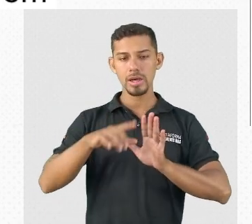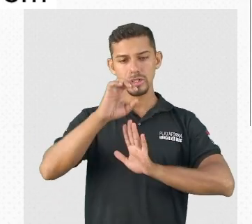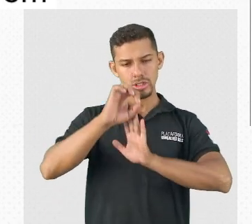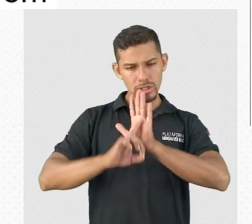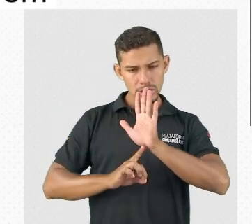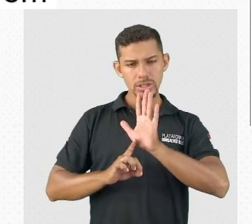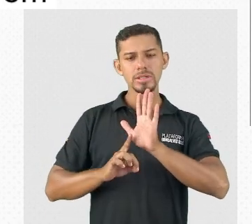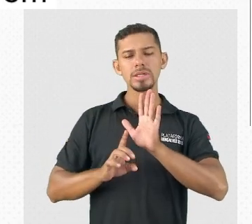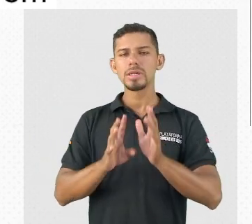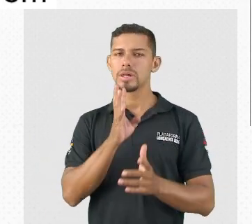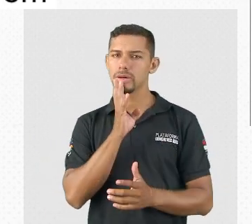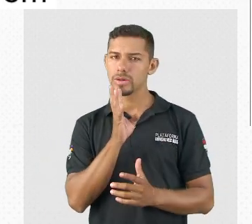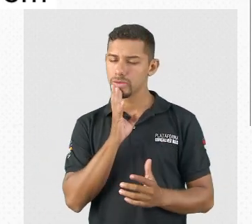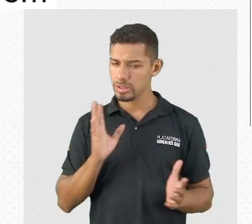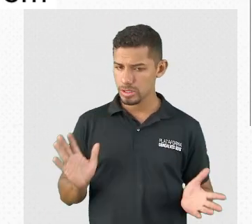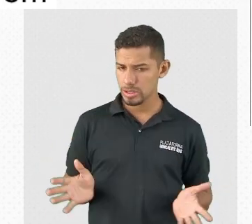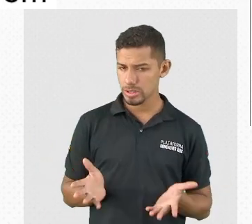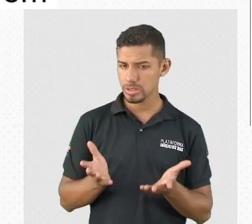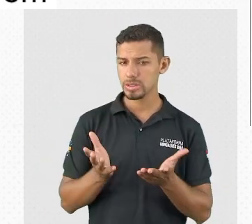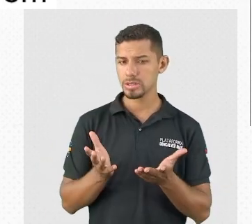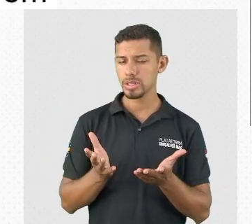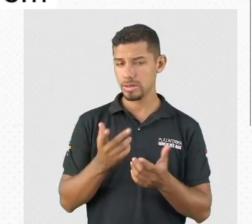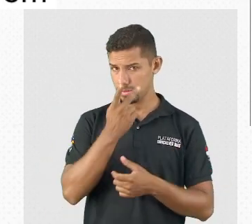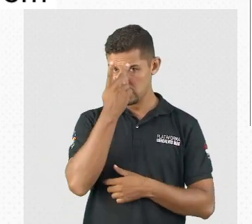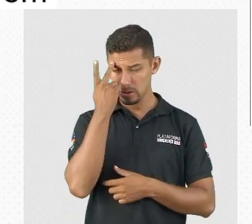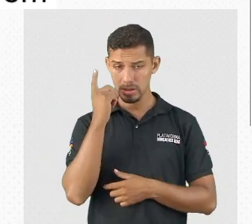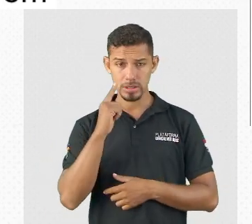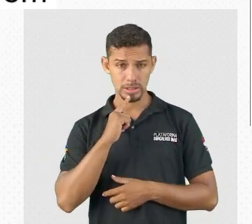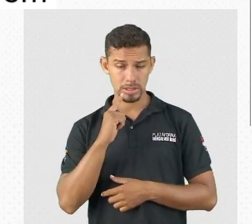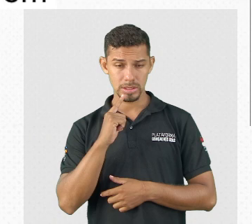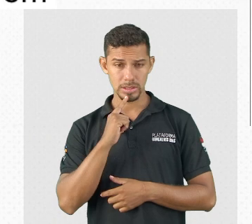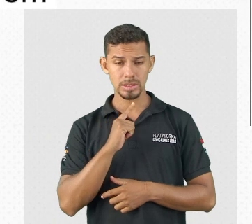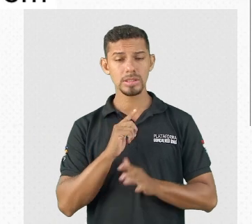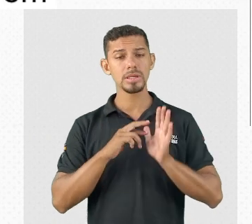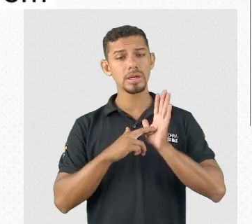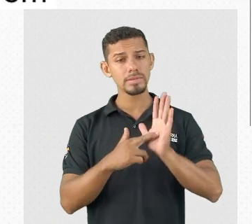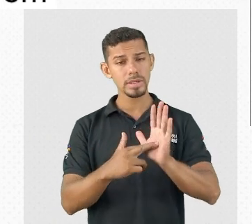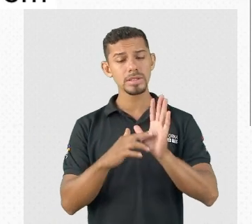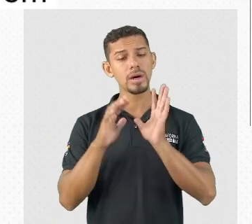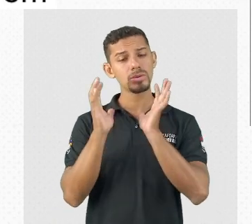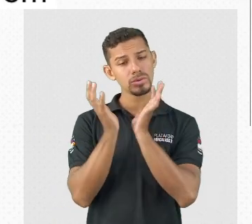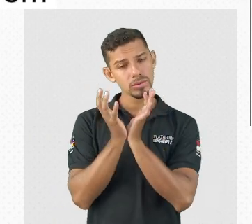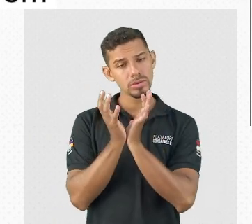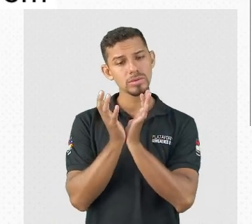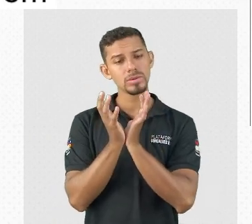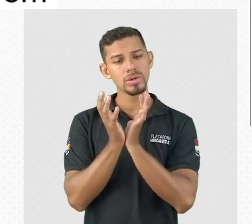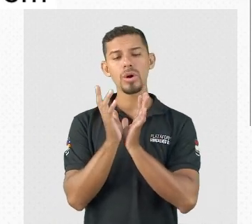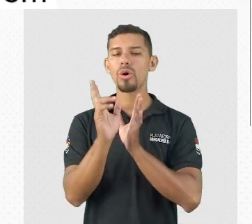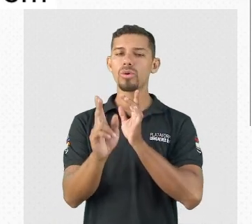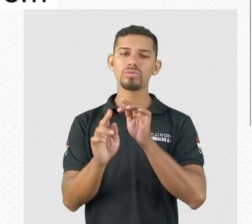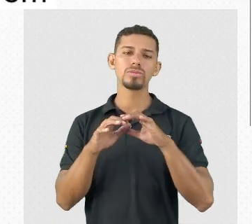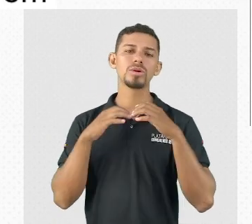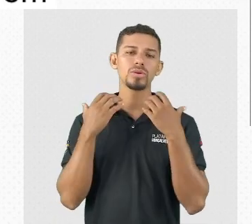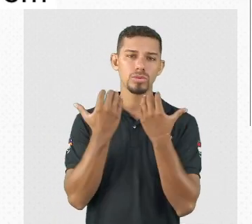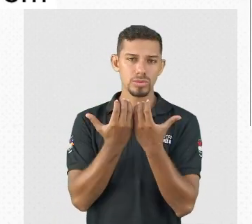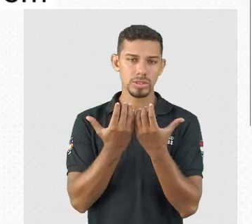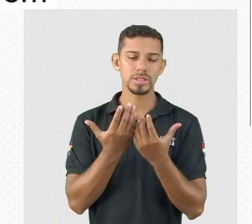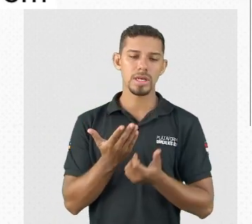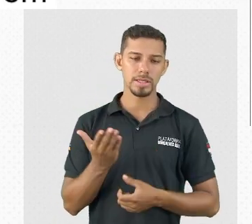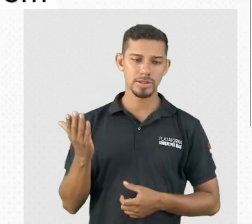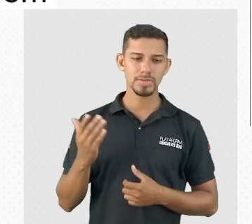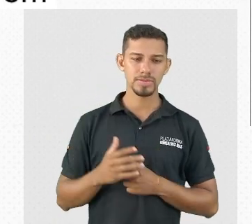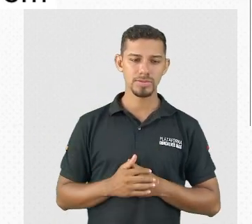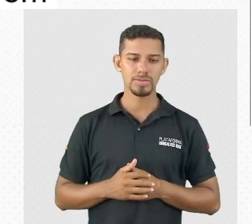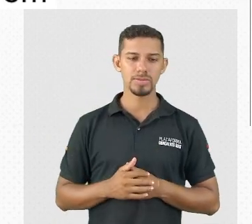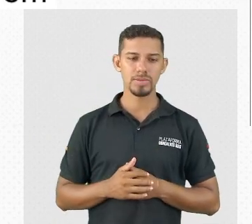direito reconhecido que alguém adquire de representar um grupo ou uma comunidade, né?